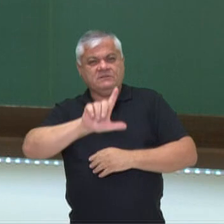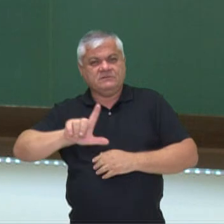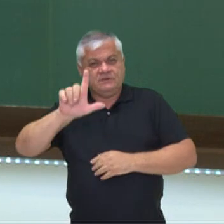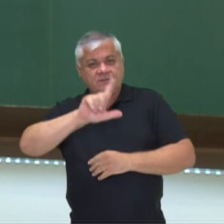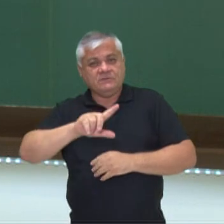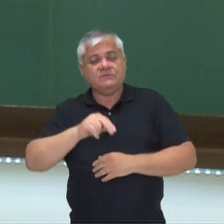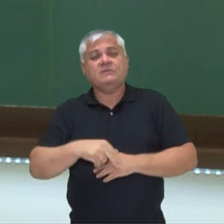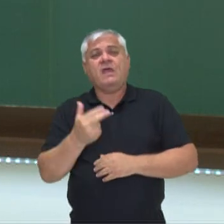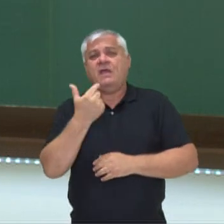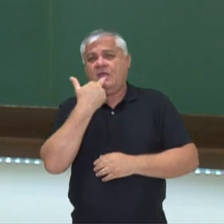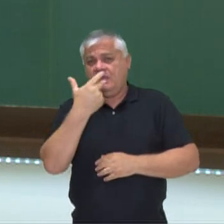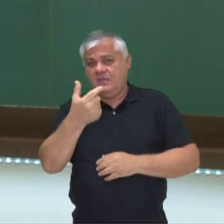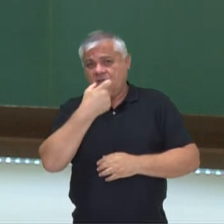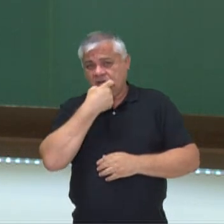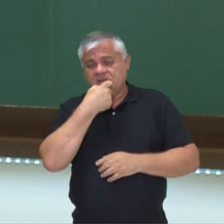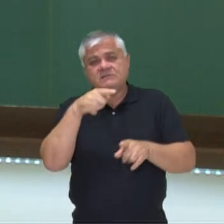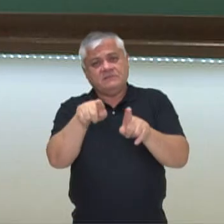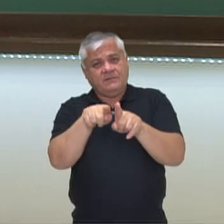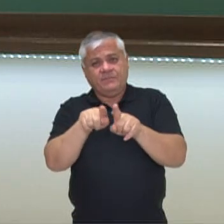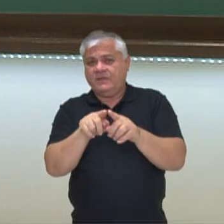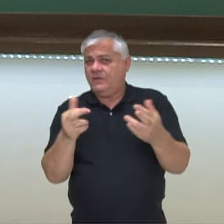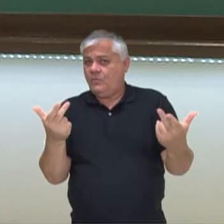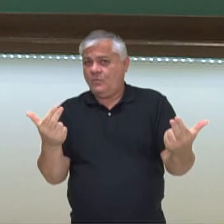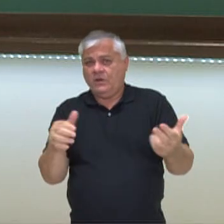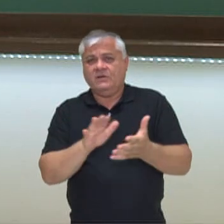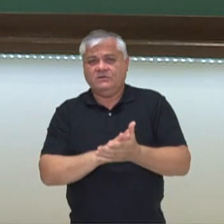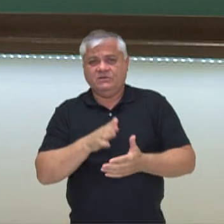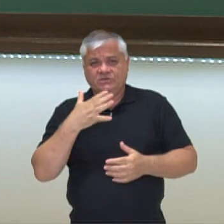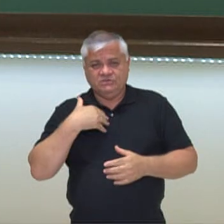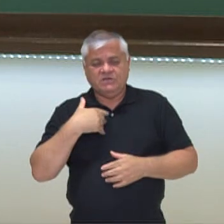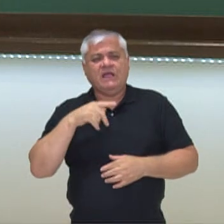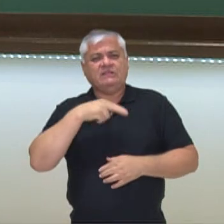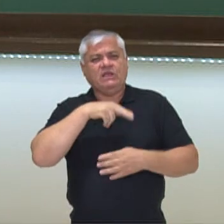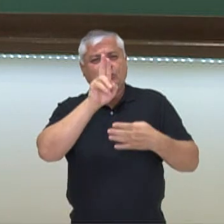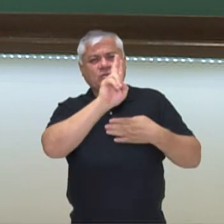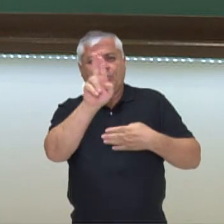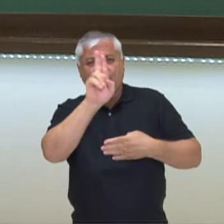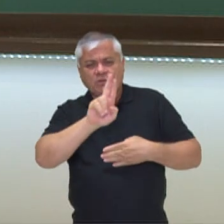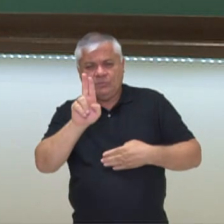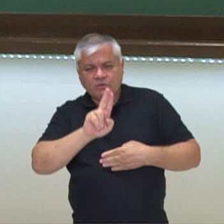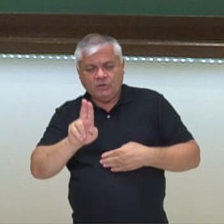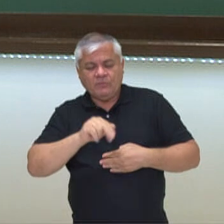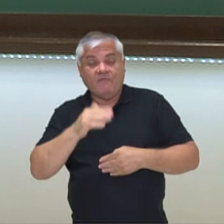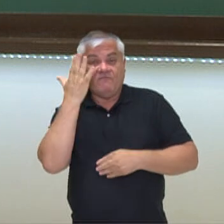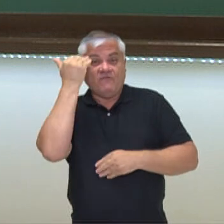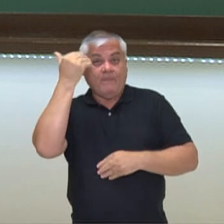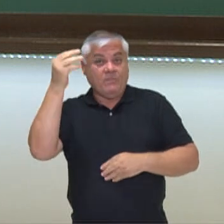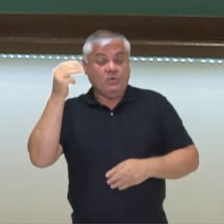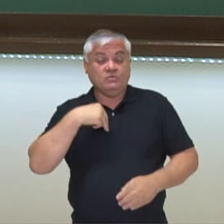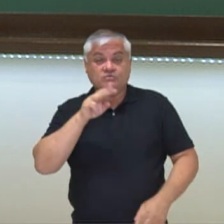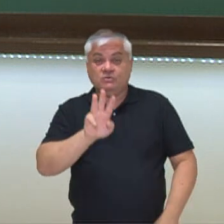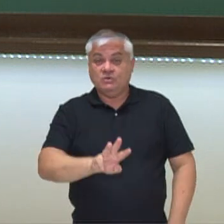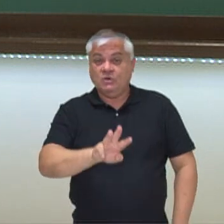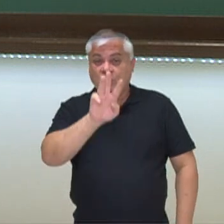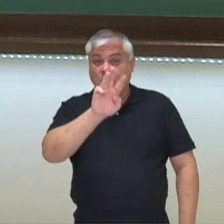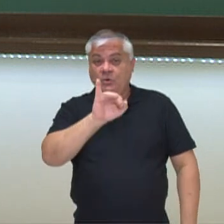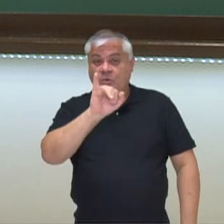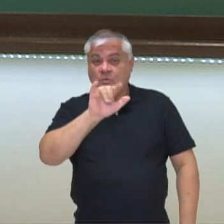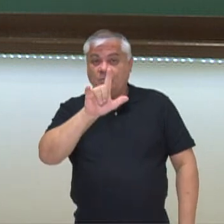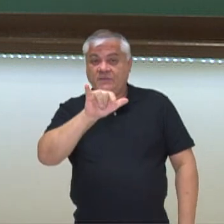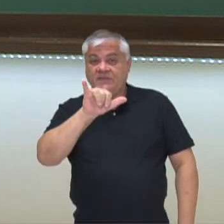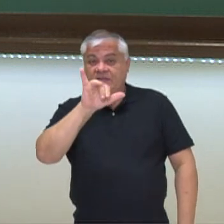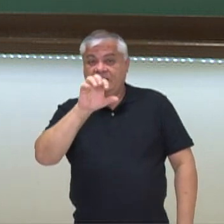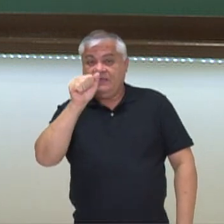acontecer com a língua inglesa. Você já deve ter ouvido falar de grandes nomes como de William Shakespeare. Bom, ele não foi só um